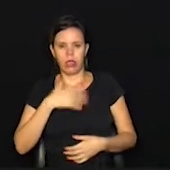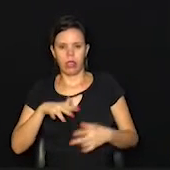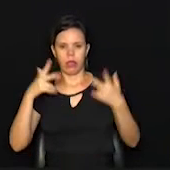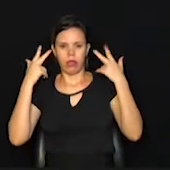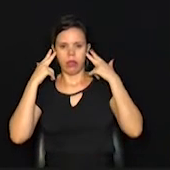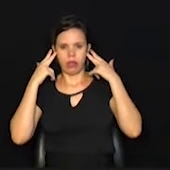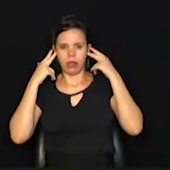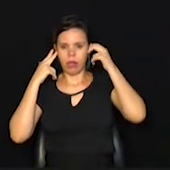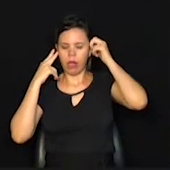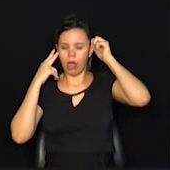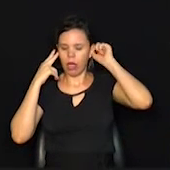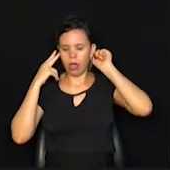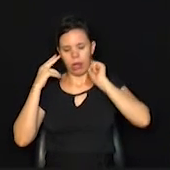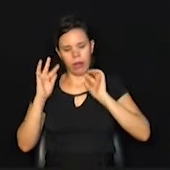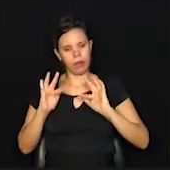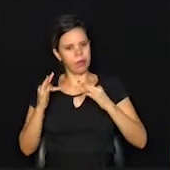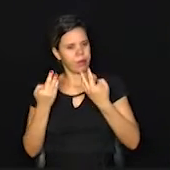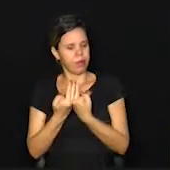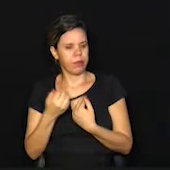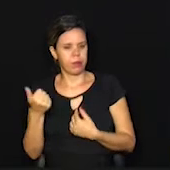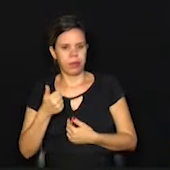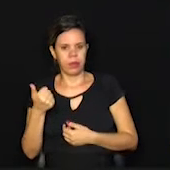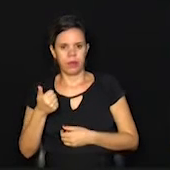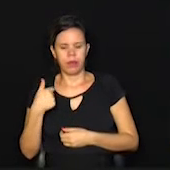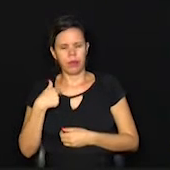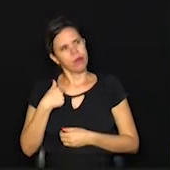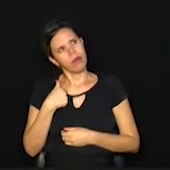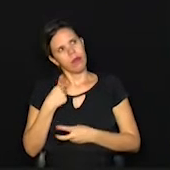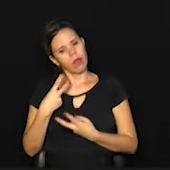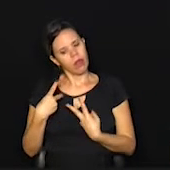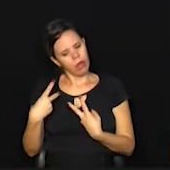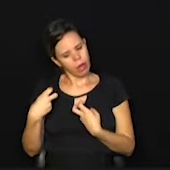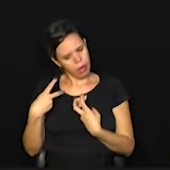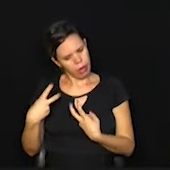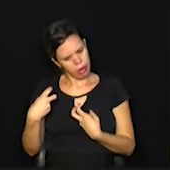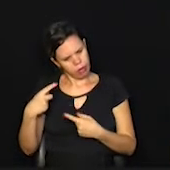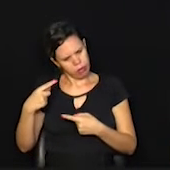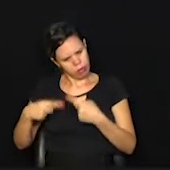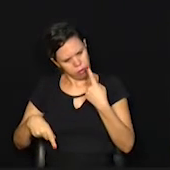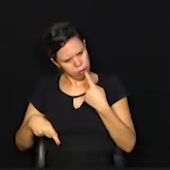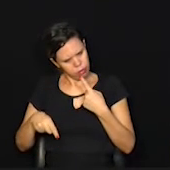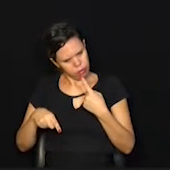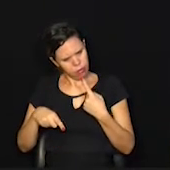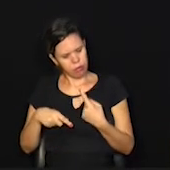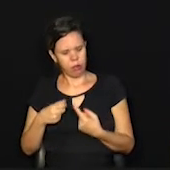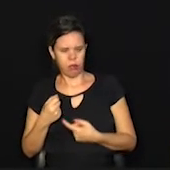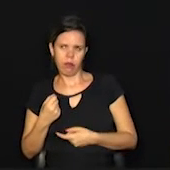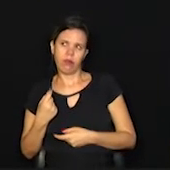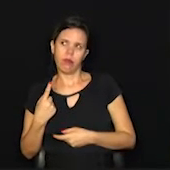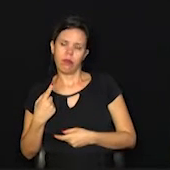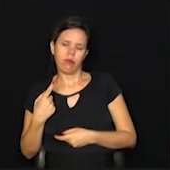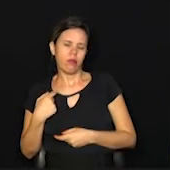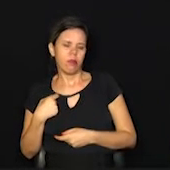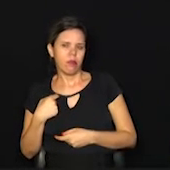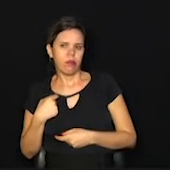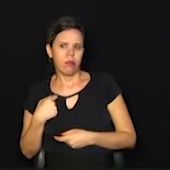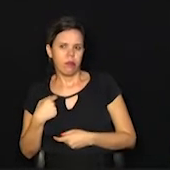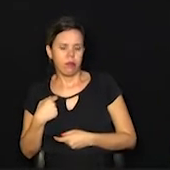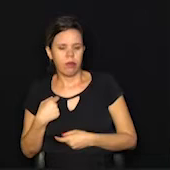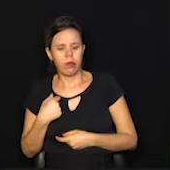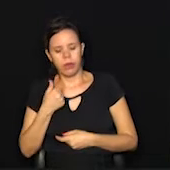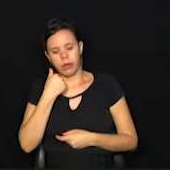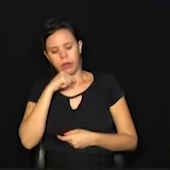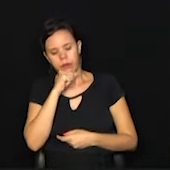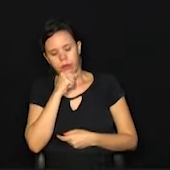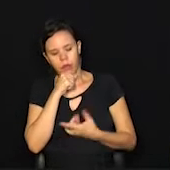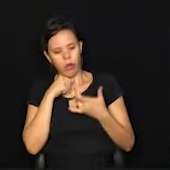cresce no meio da família é a primeira vez que eu me dei conta de que tinha alguma coisa esquisita foi quando a